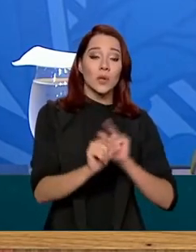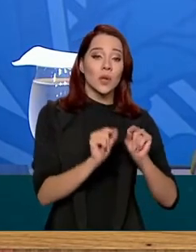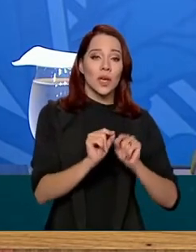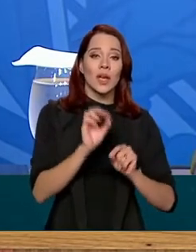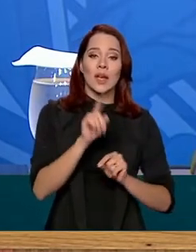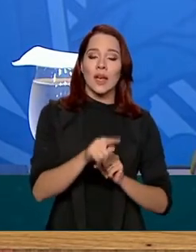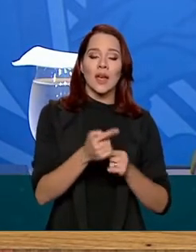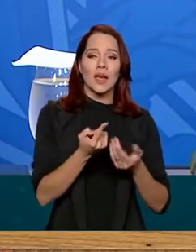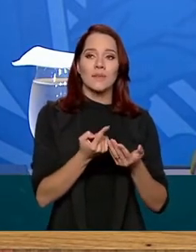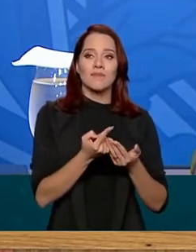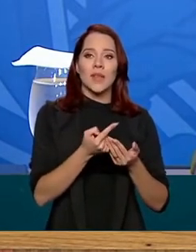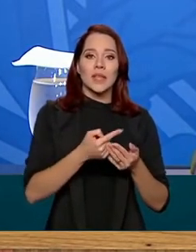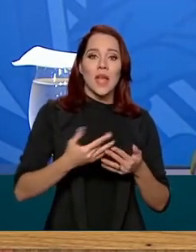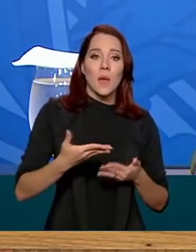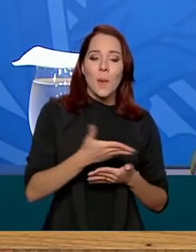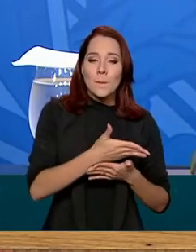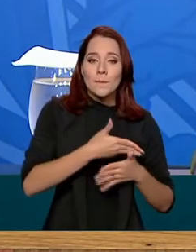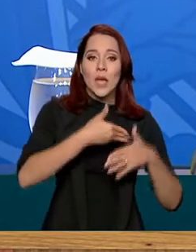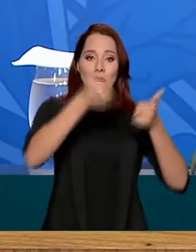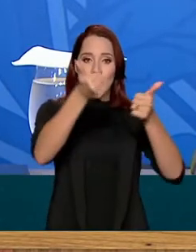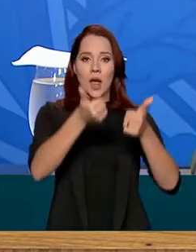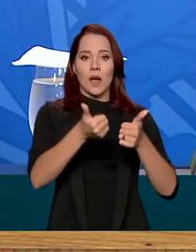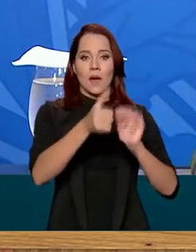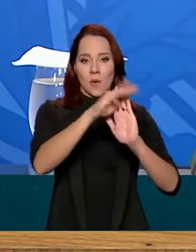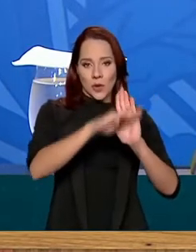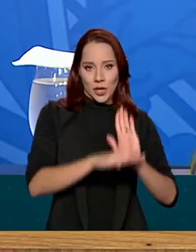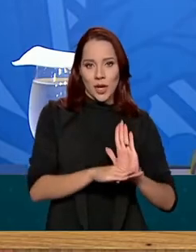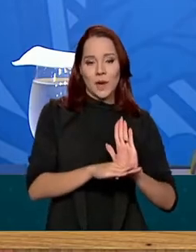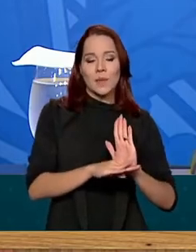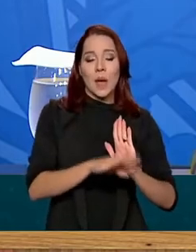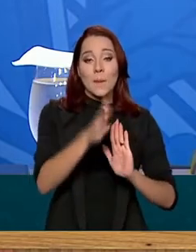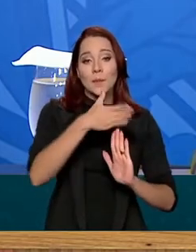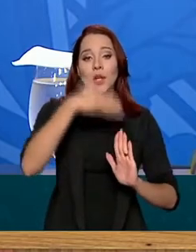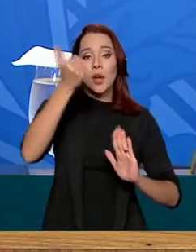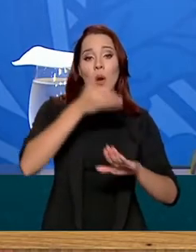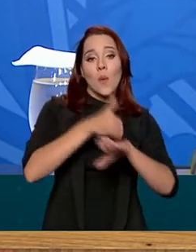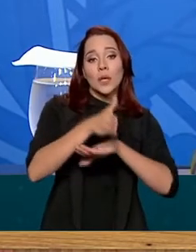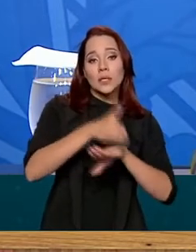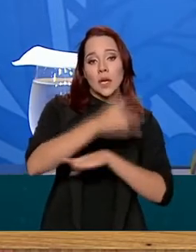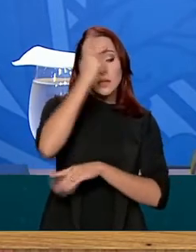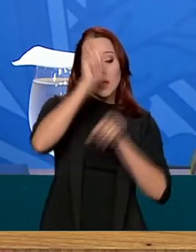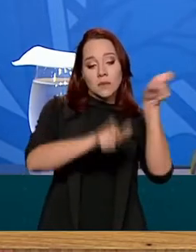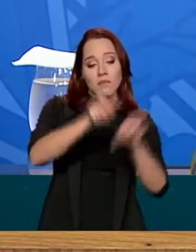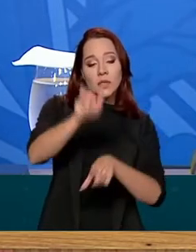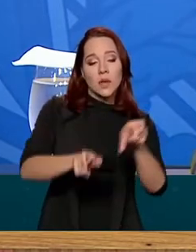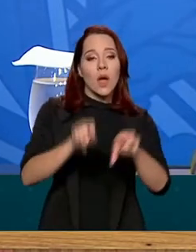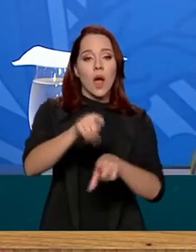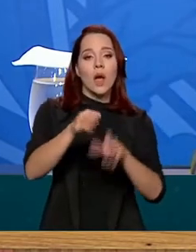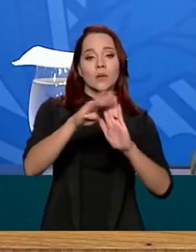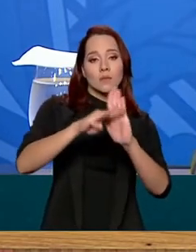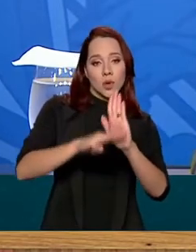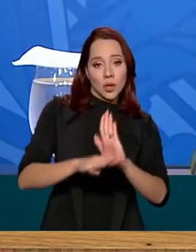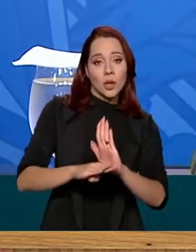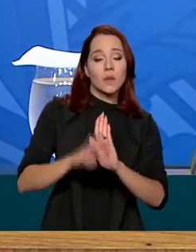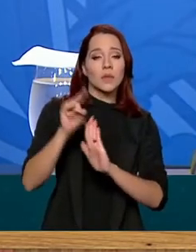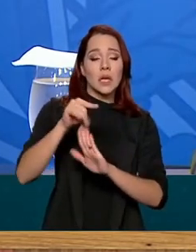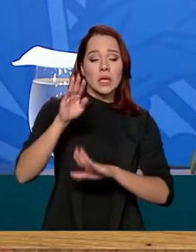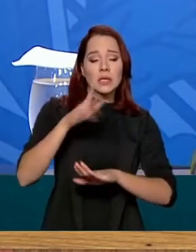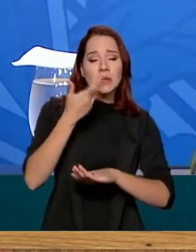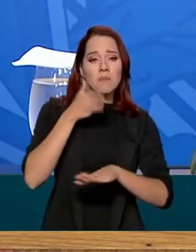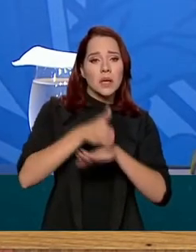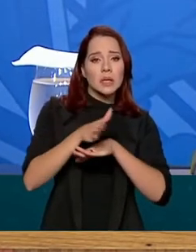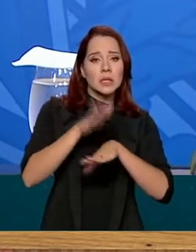é dar um incremento e melhorar o acesso dessas pessoas a esses programas de forma mais